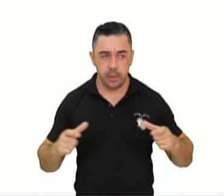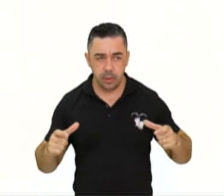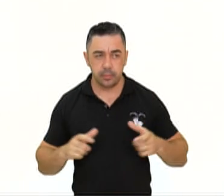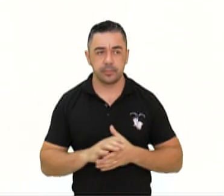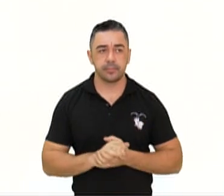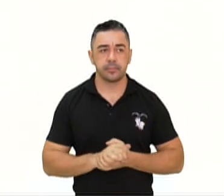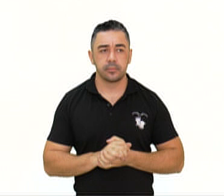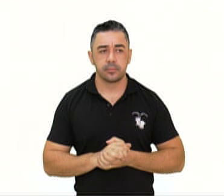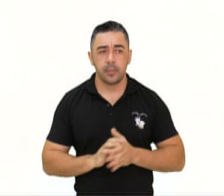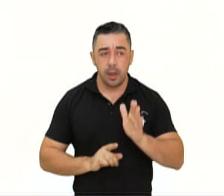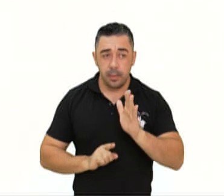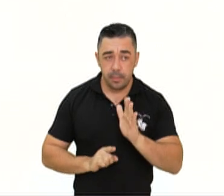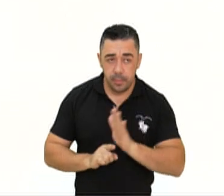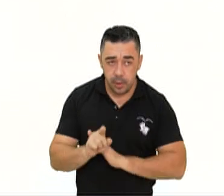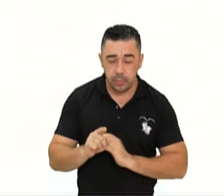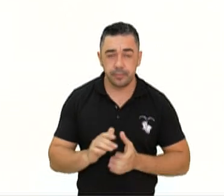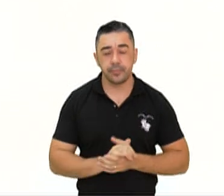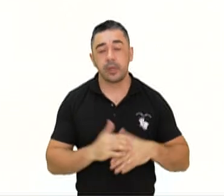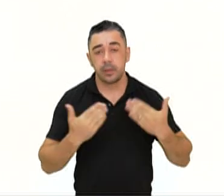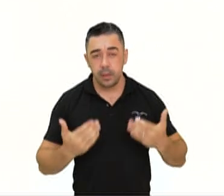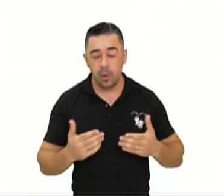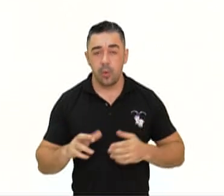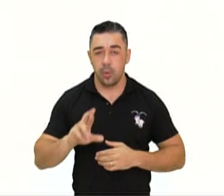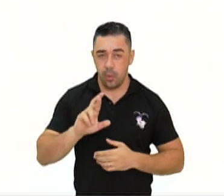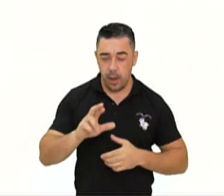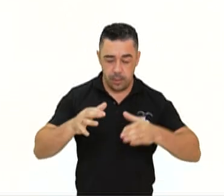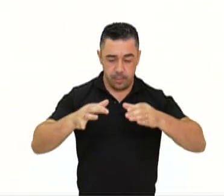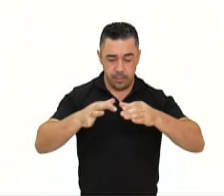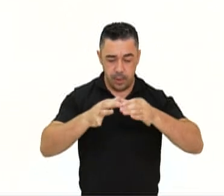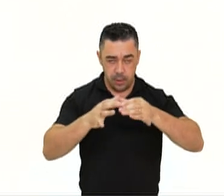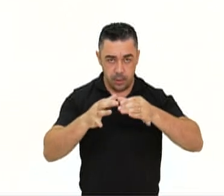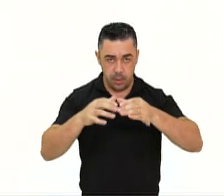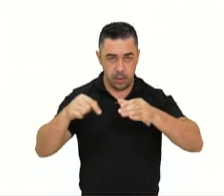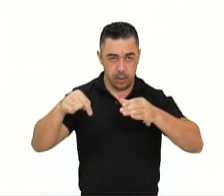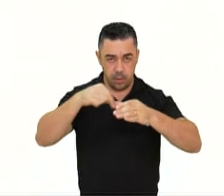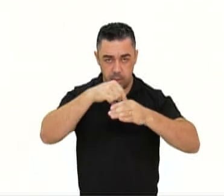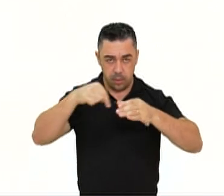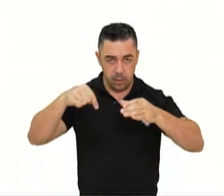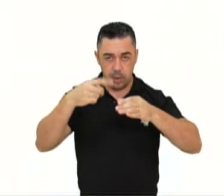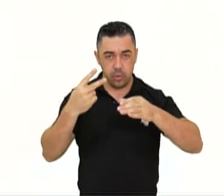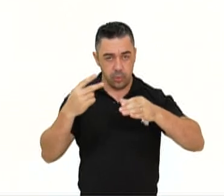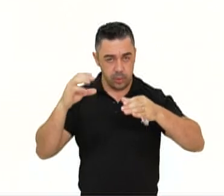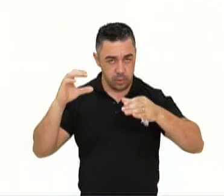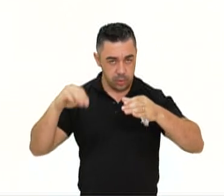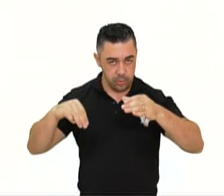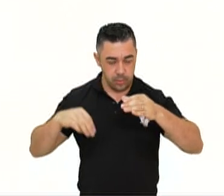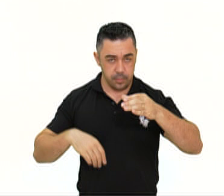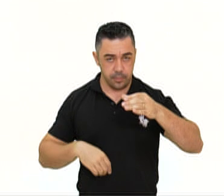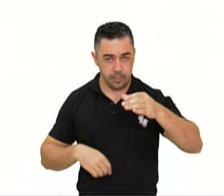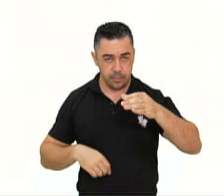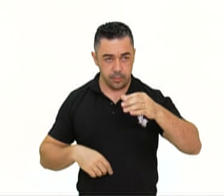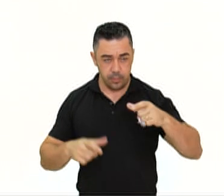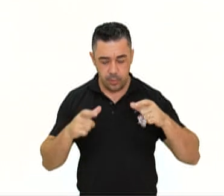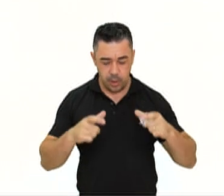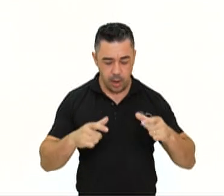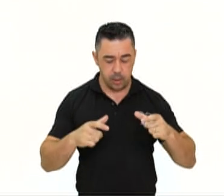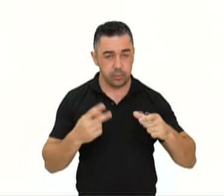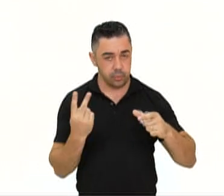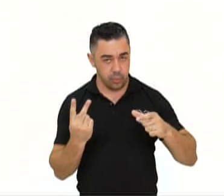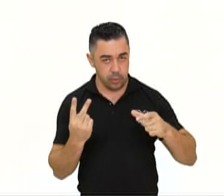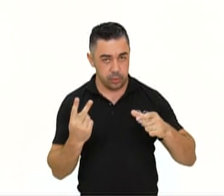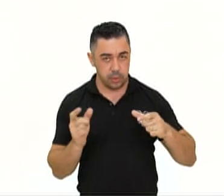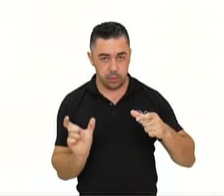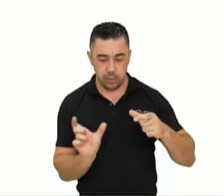maior. Então, considerando que o raio 1 é 2 centímetros, o raio 2, que é o